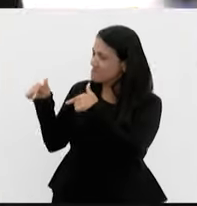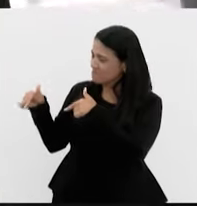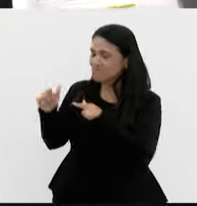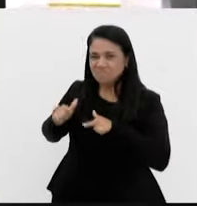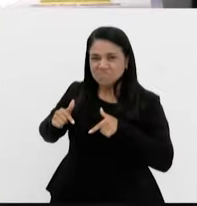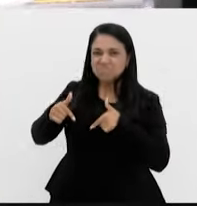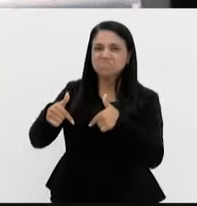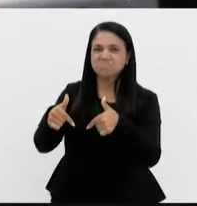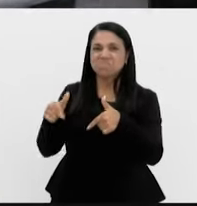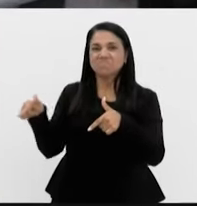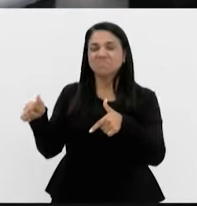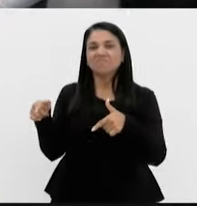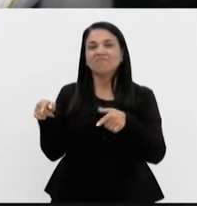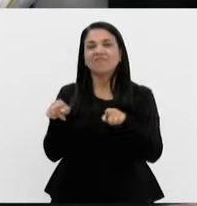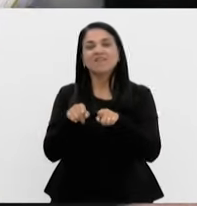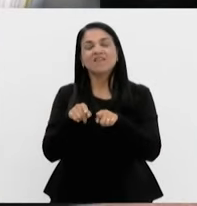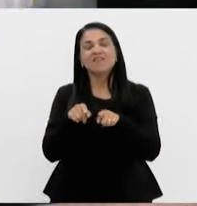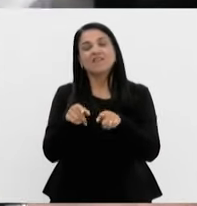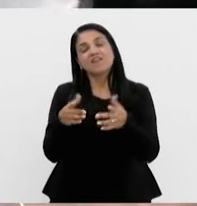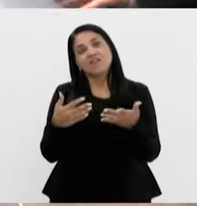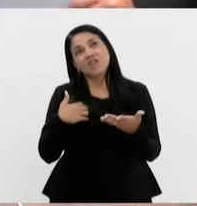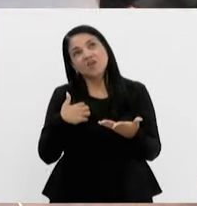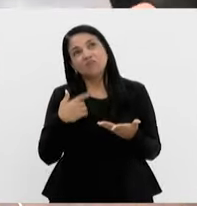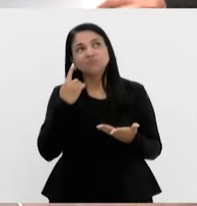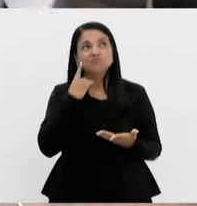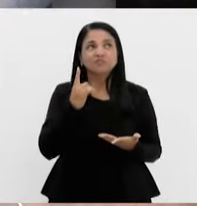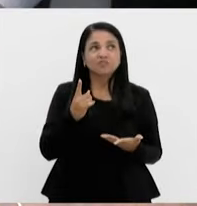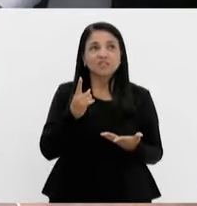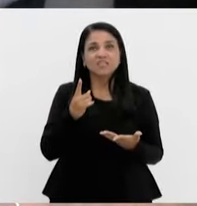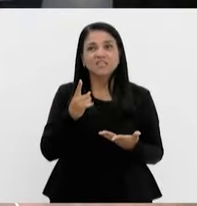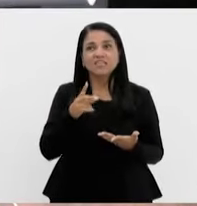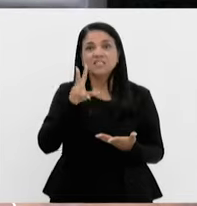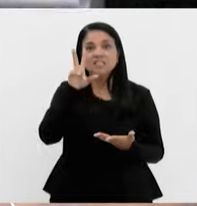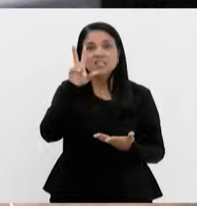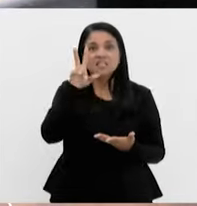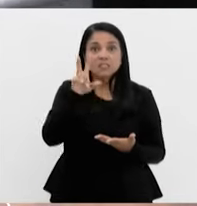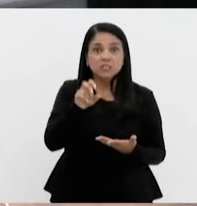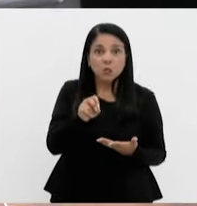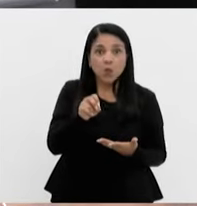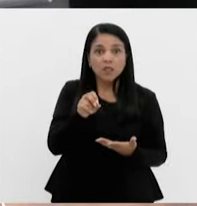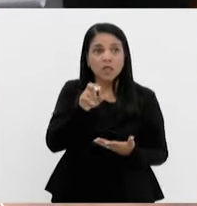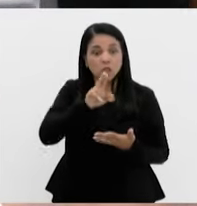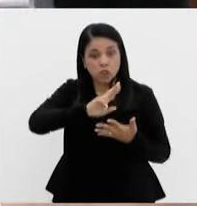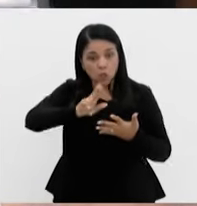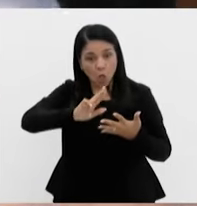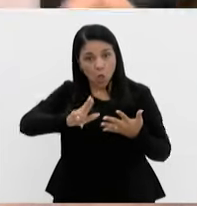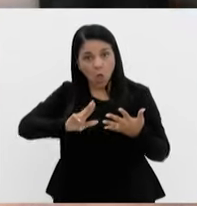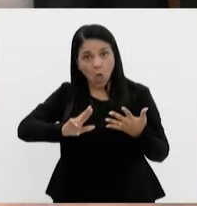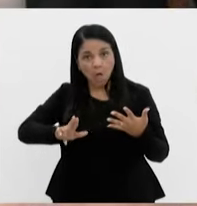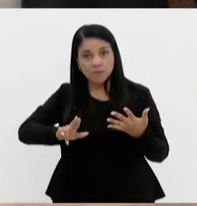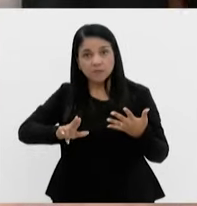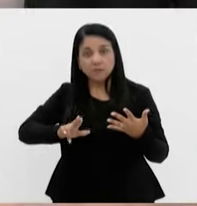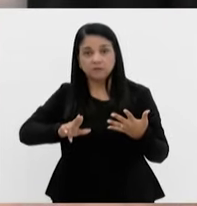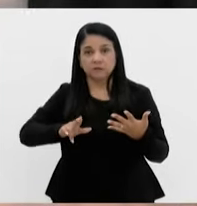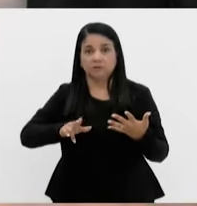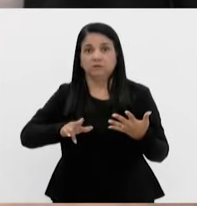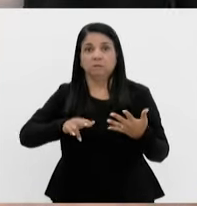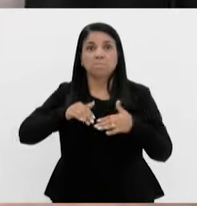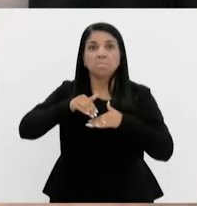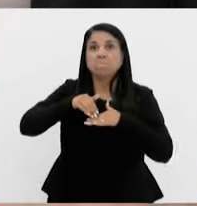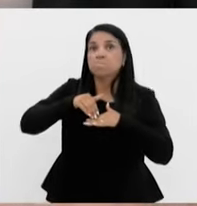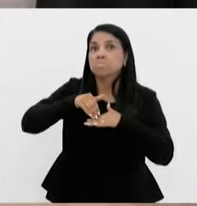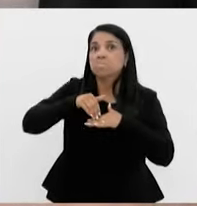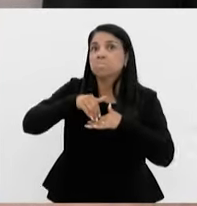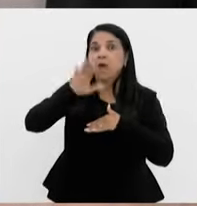Porque infelizmente eu acho que eu não sei o nome de 50 doenças raras nós temos quase 7000 meu Deus